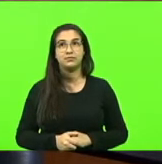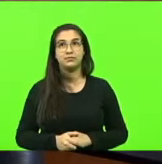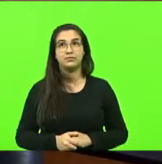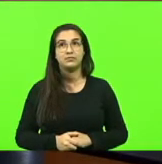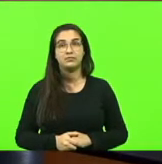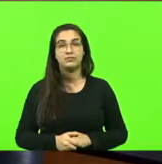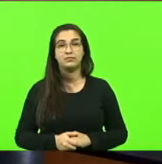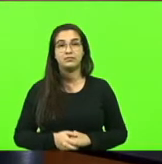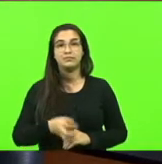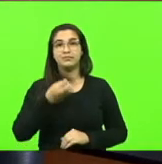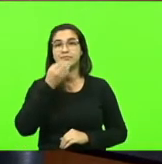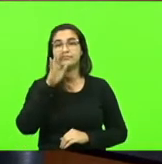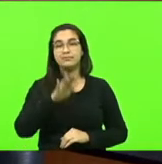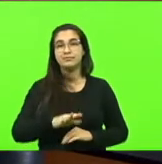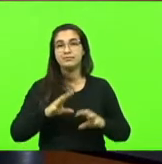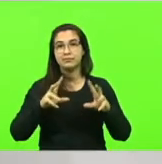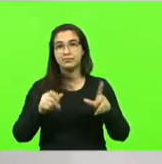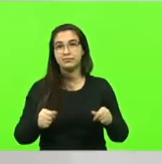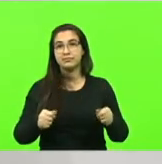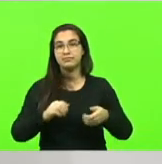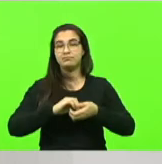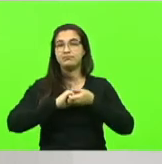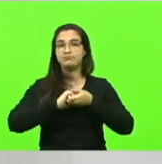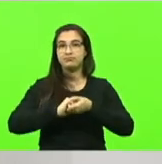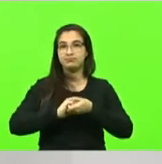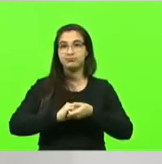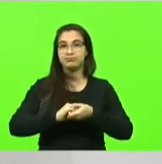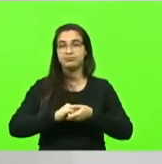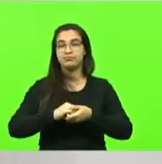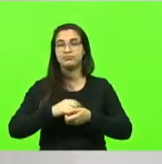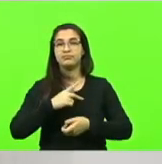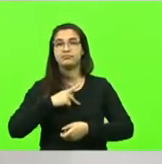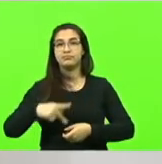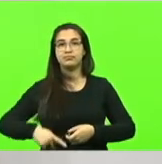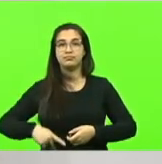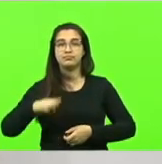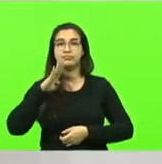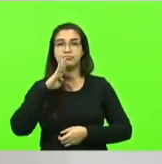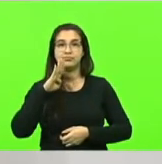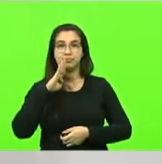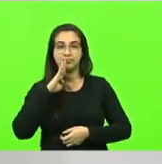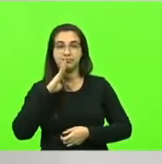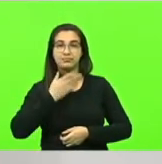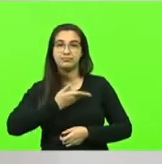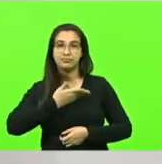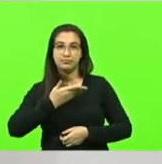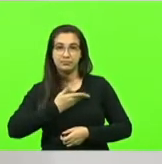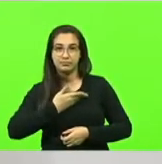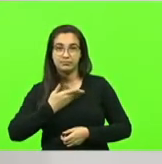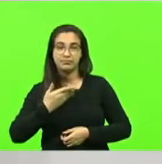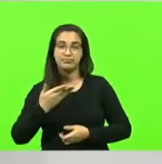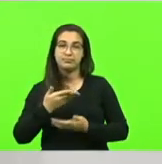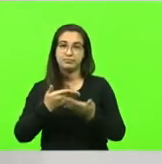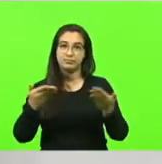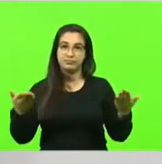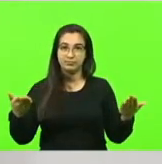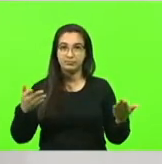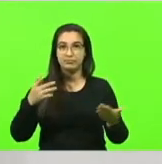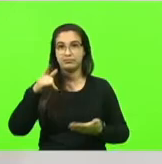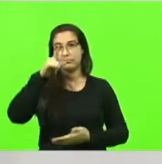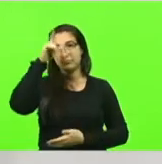Boa tarde a todos. Cumprimento o presidente em exercício, deputado Nilson Berlanda, nobres colegas, deputado Sargento